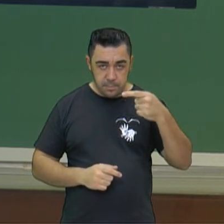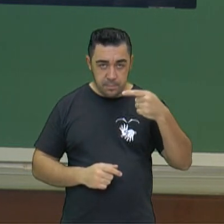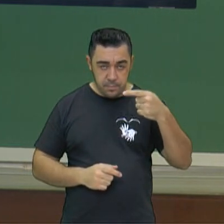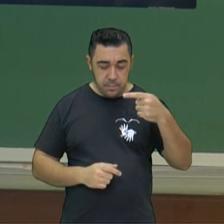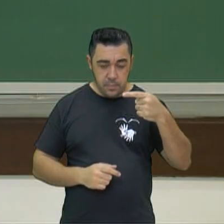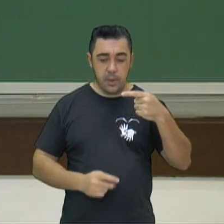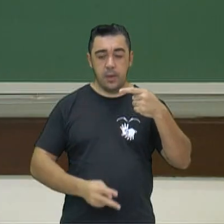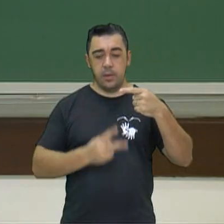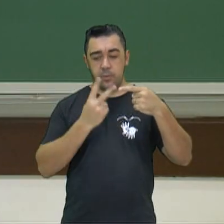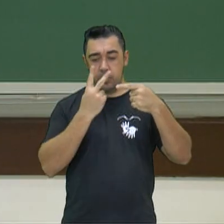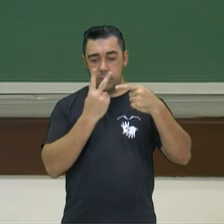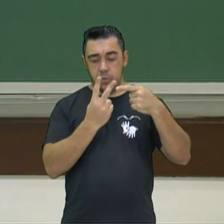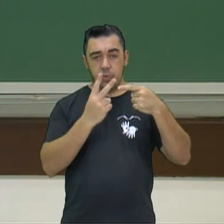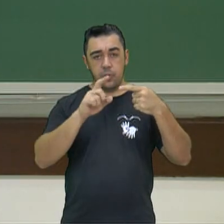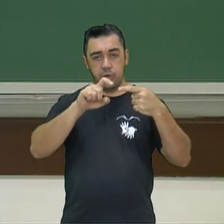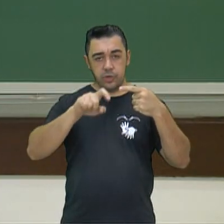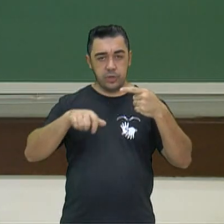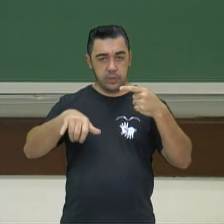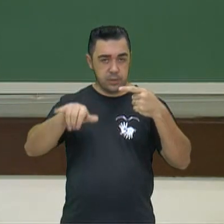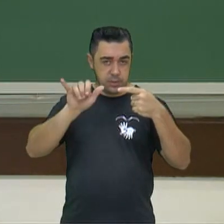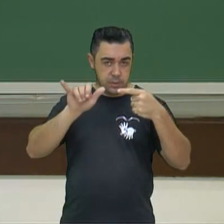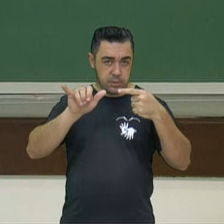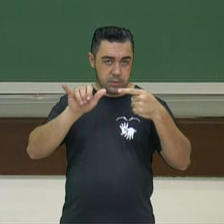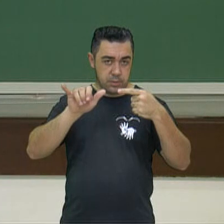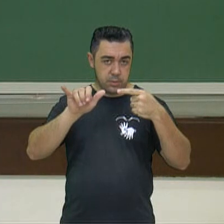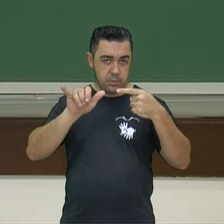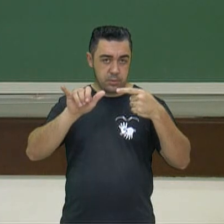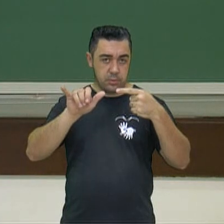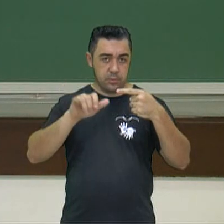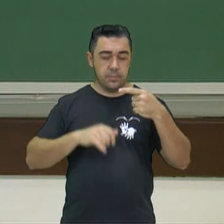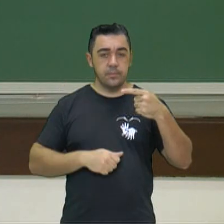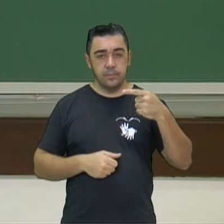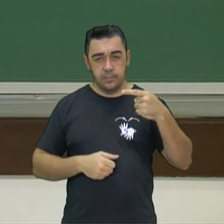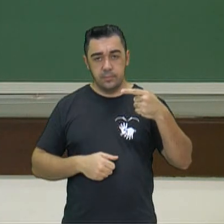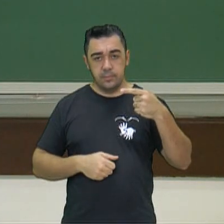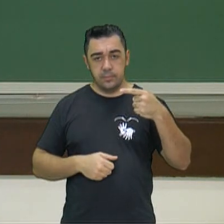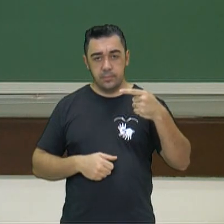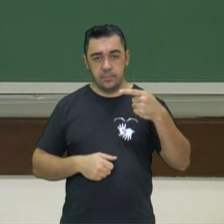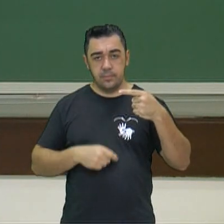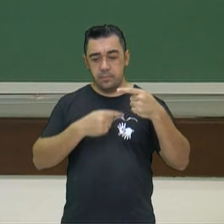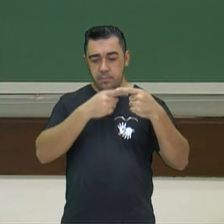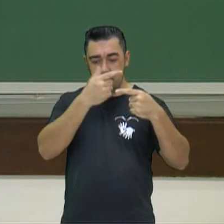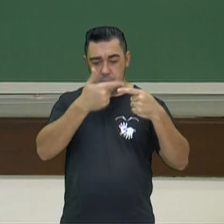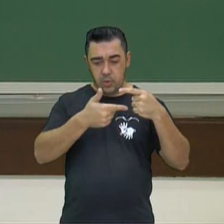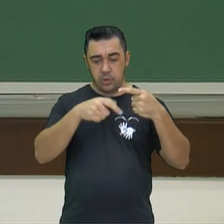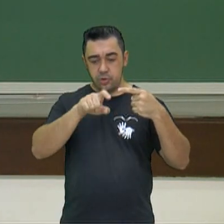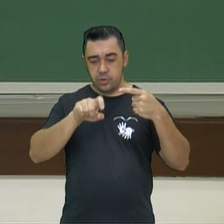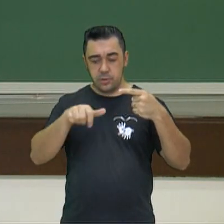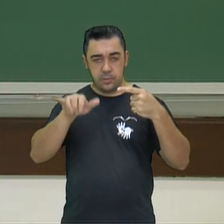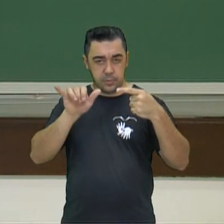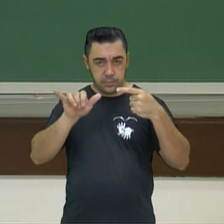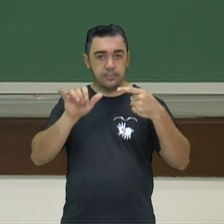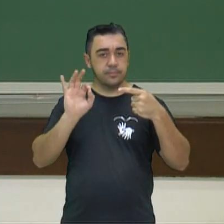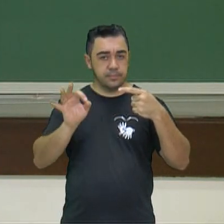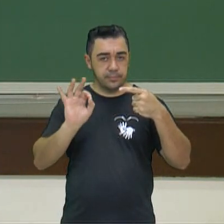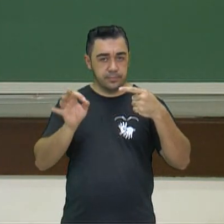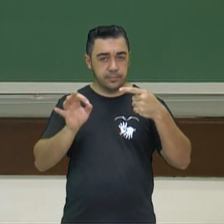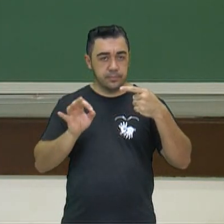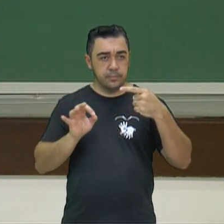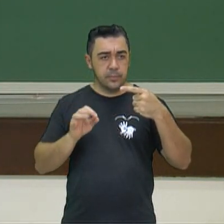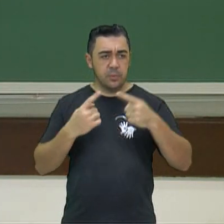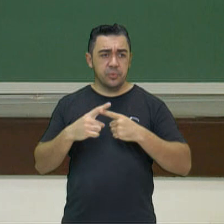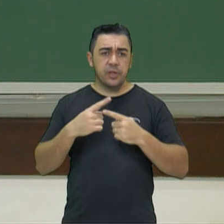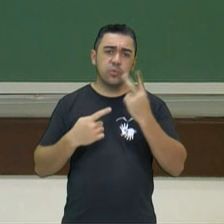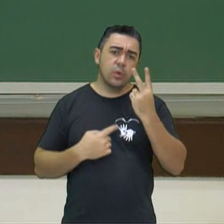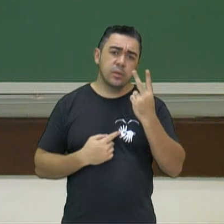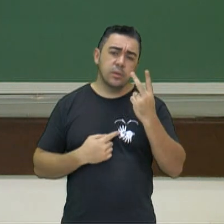sinal. Então, menos XY com menos YX, menos o quê? 2XY. Por que 2,